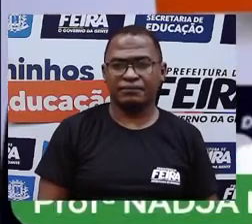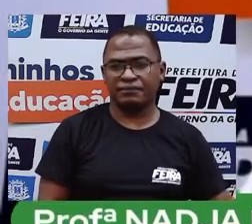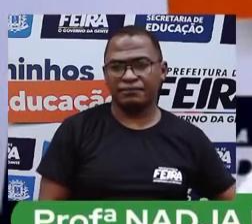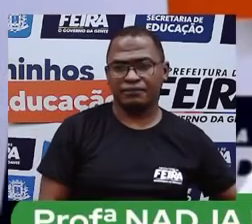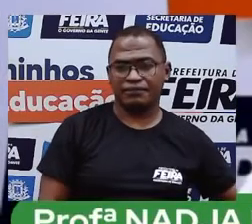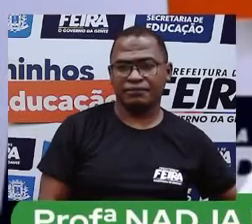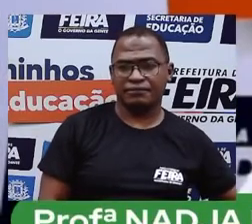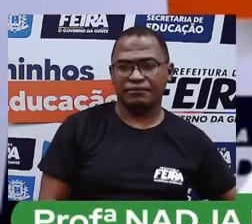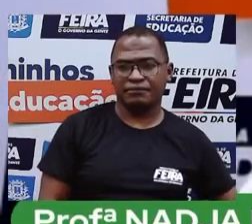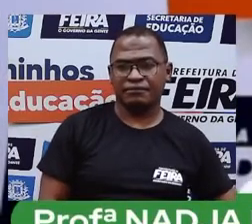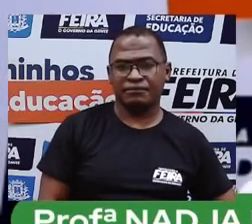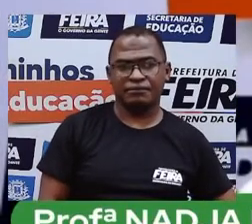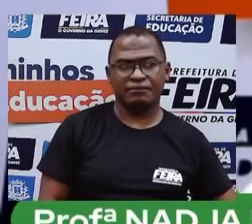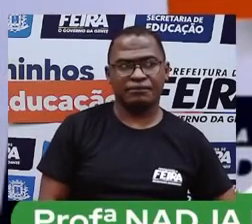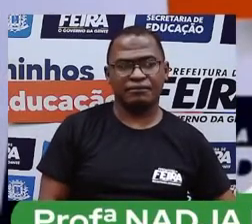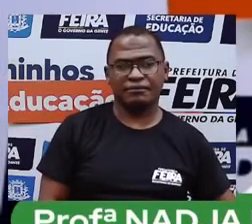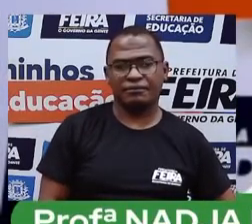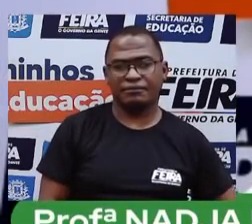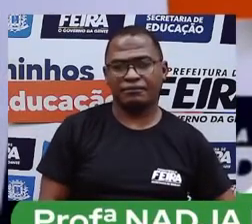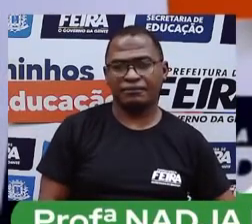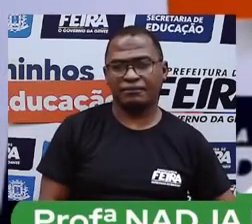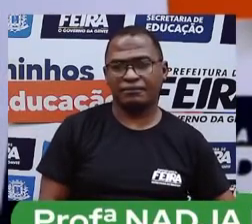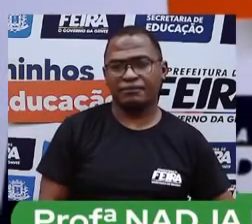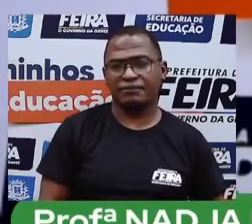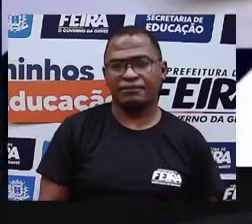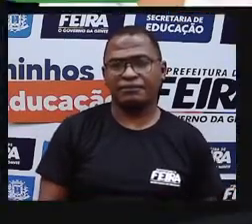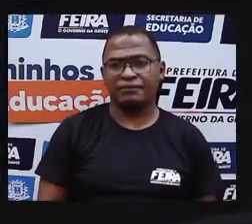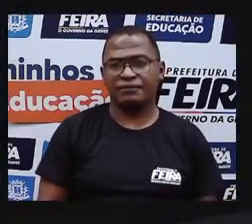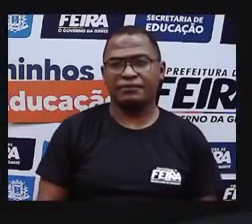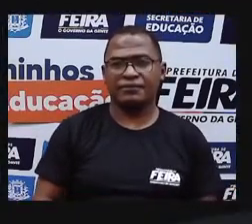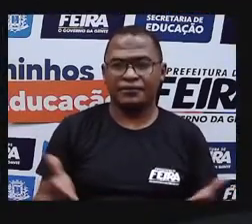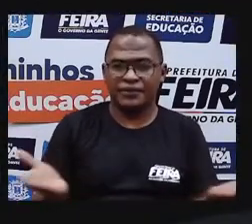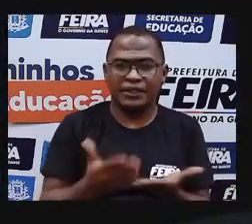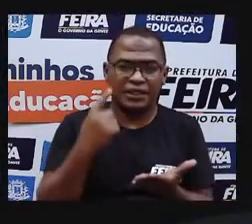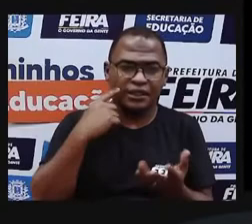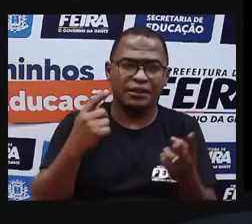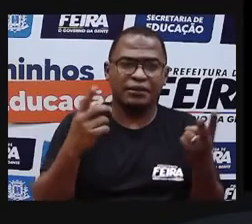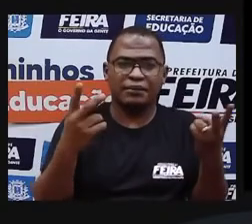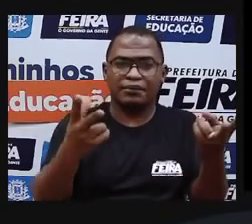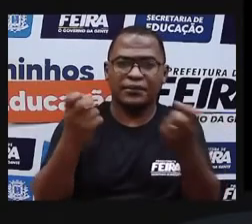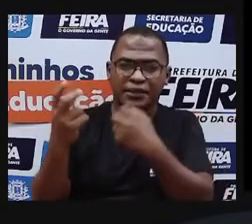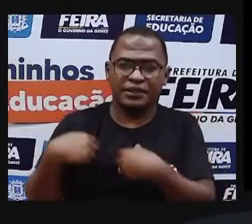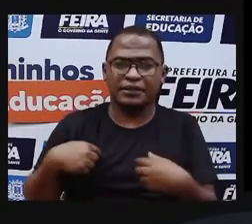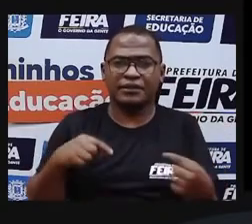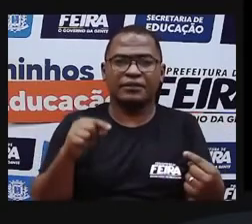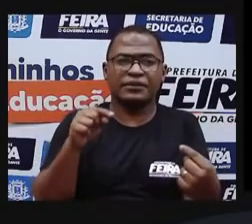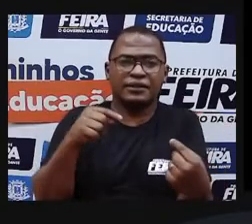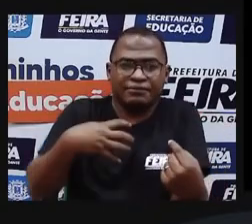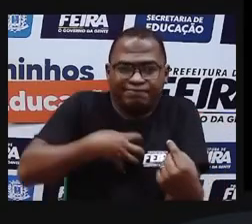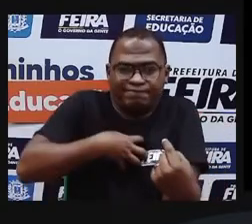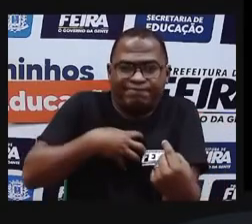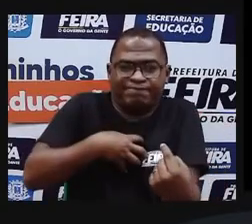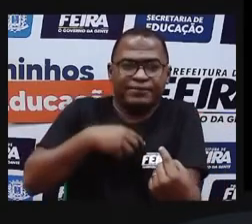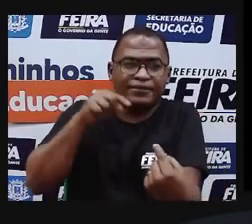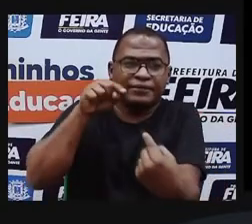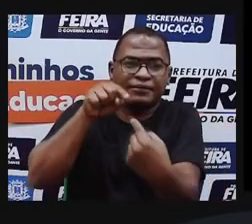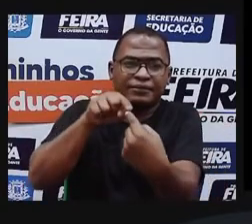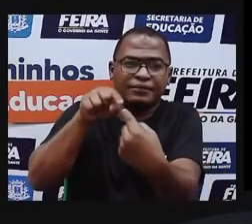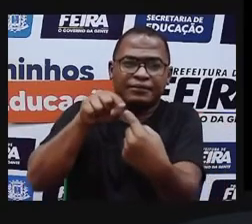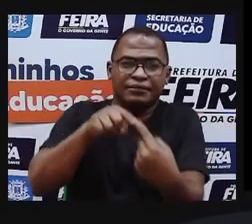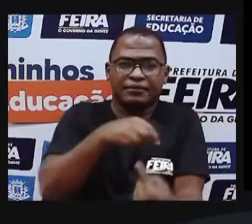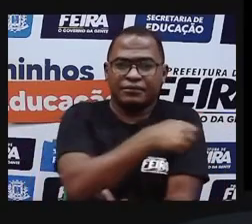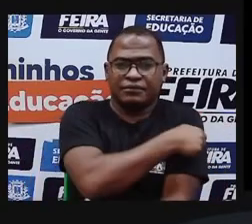Eu tenho certeza que você se reconhece muito na história de Dona Lúcia. Quantos alunos da EJA